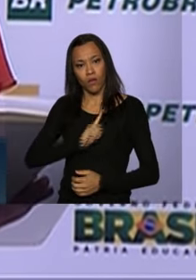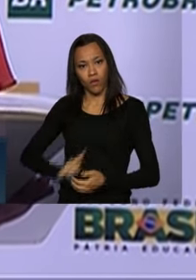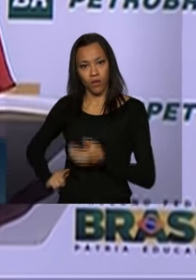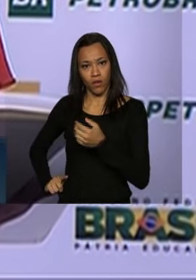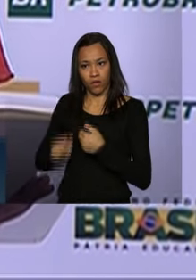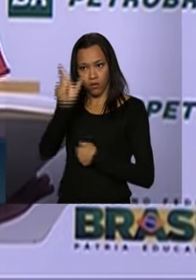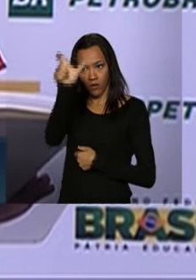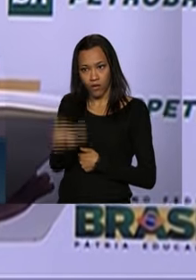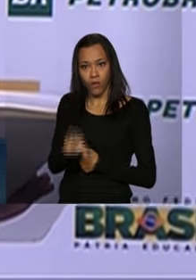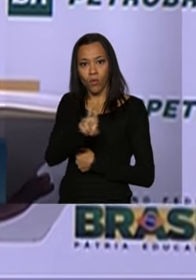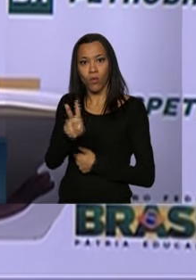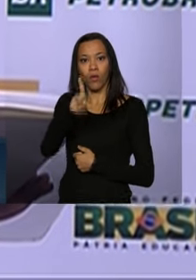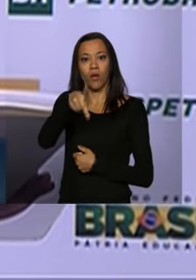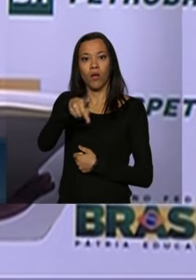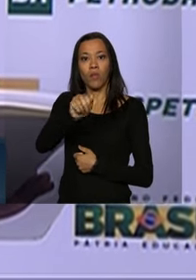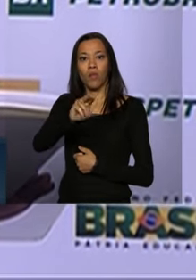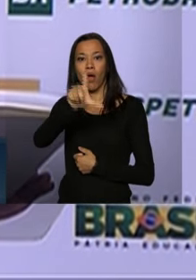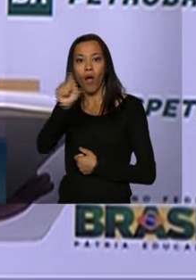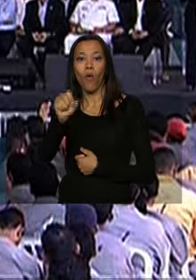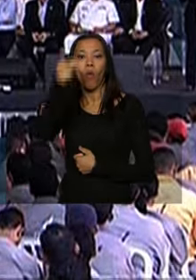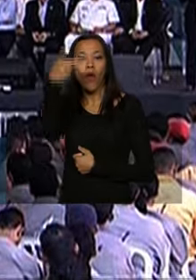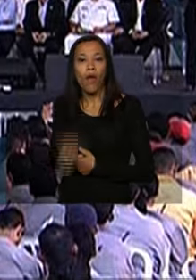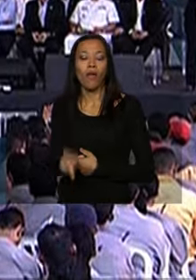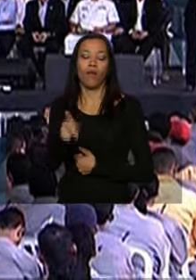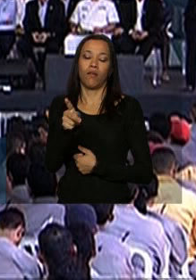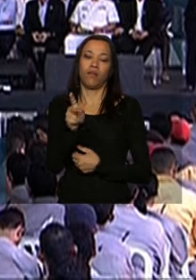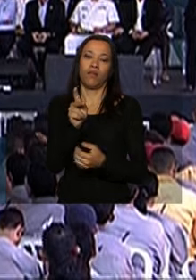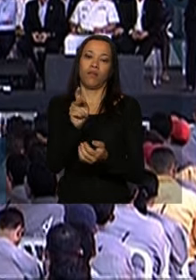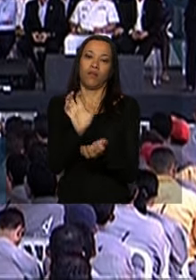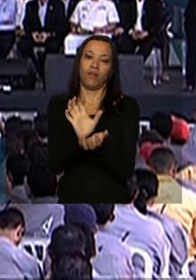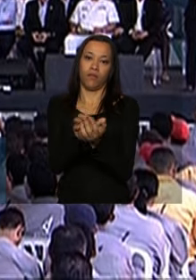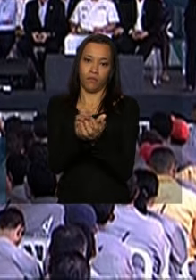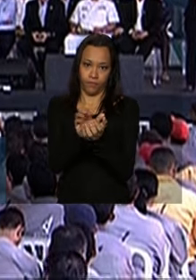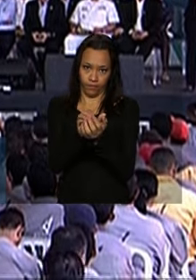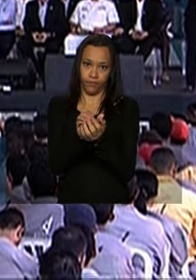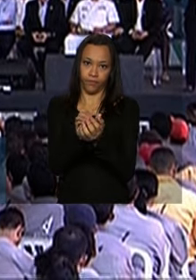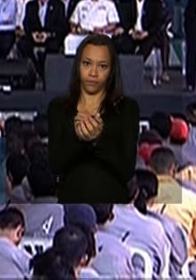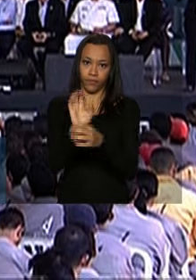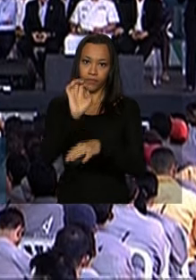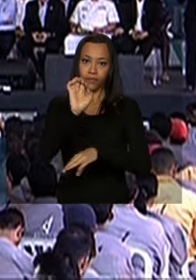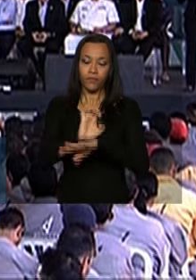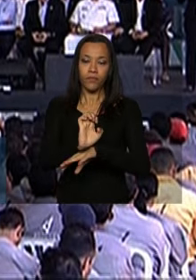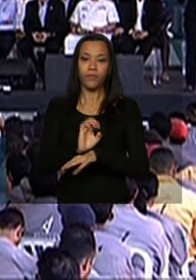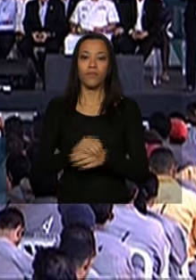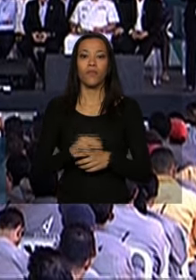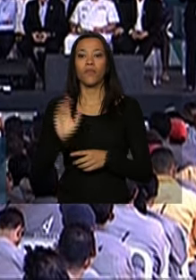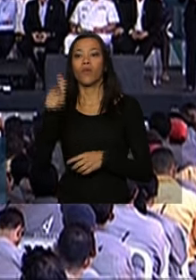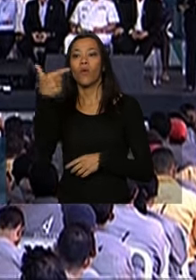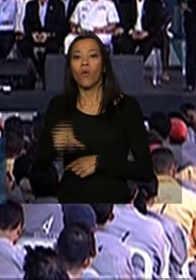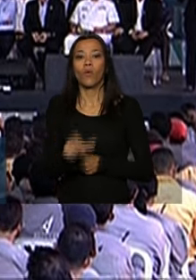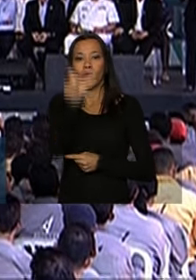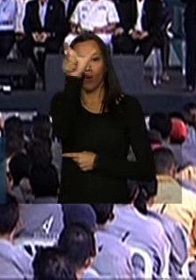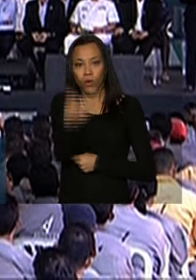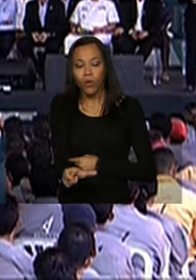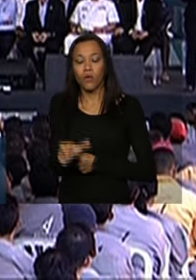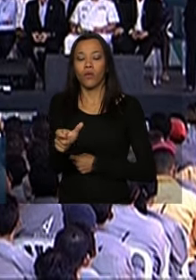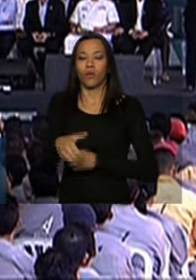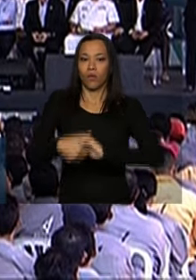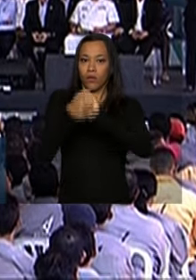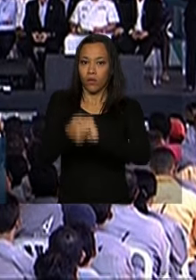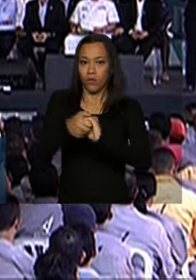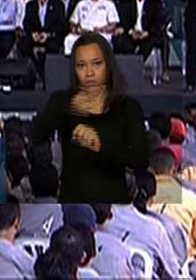Câmara, o governador de Pernambuco. Cumprimentar o presidente da Petrobras,